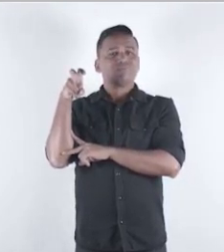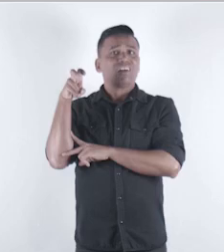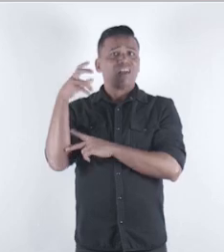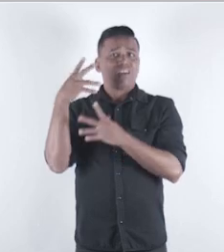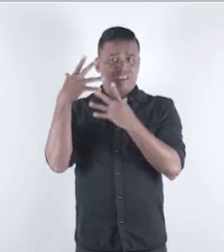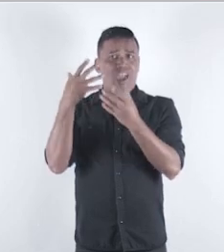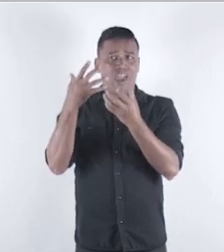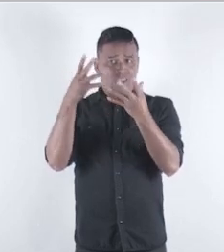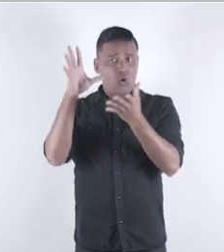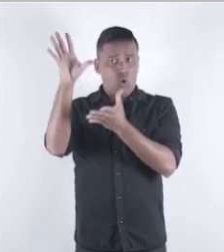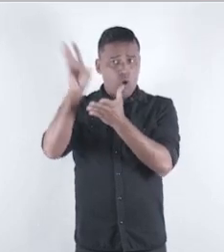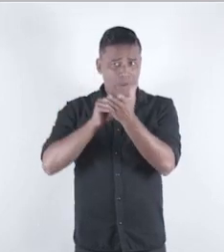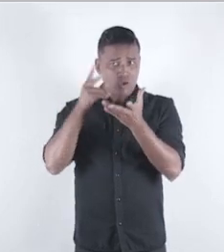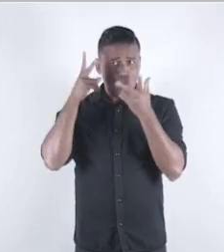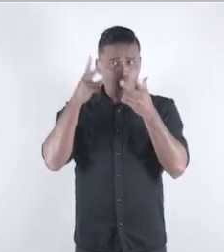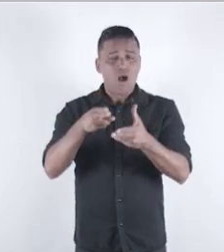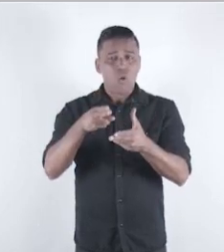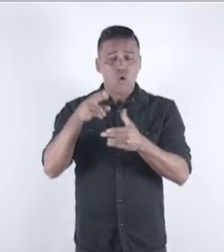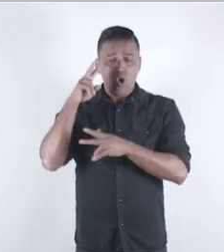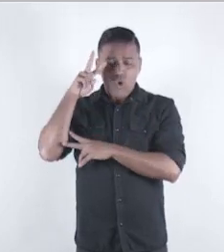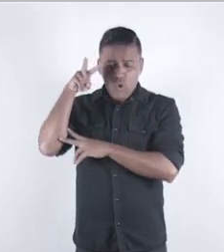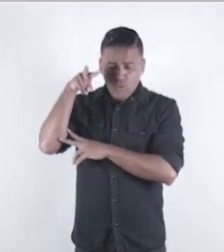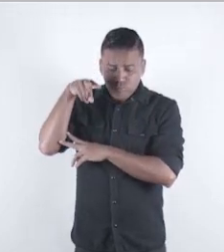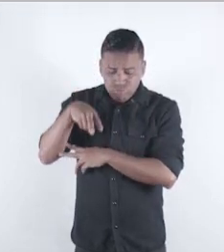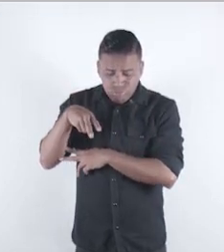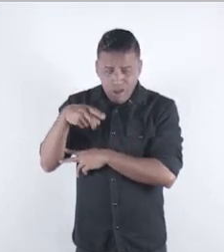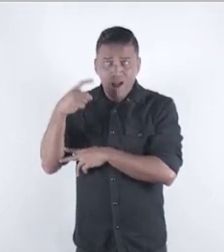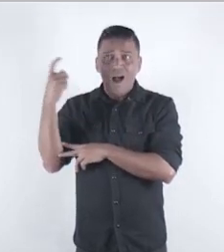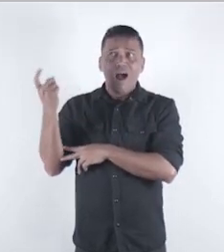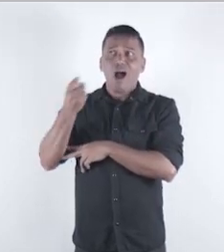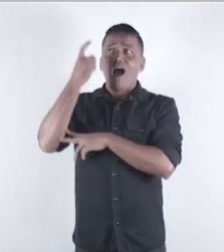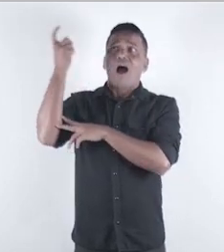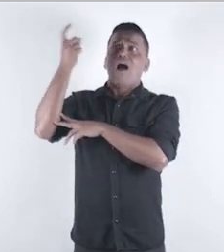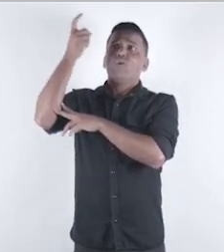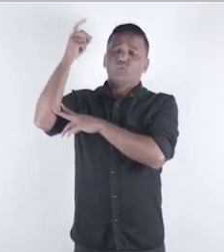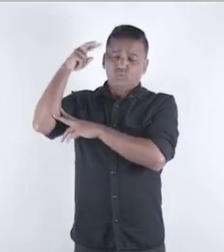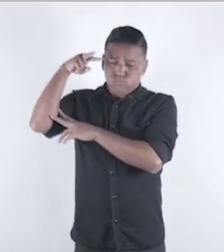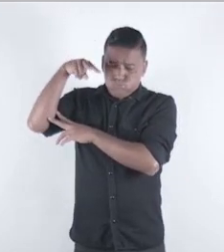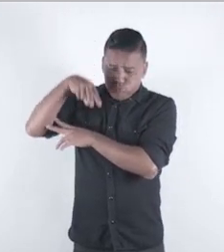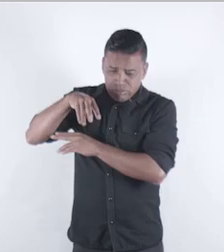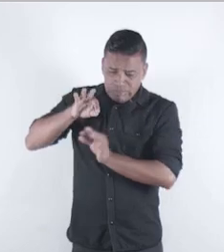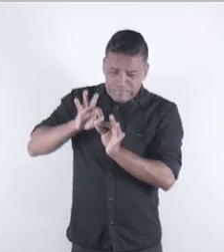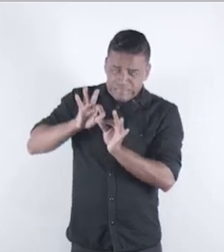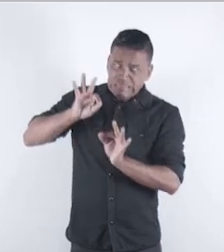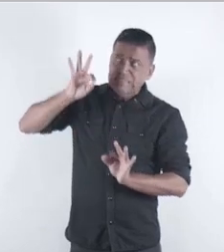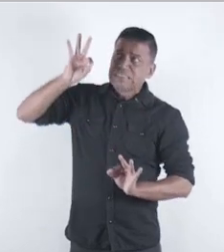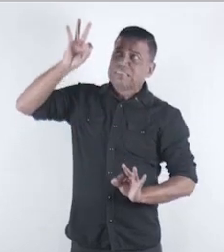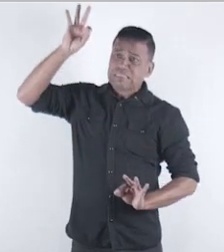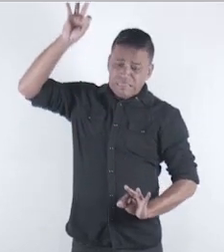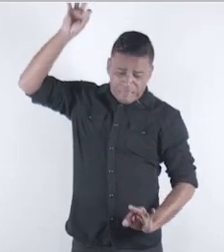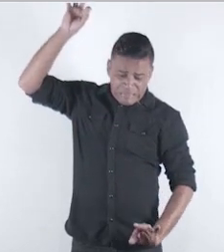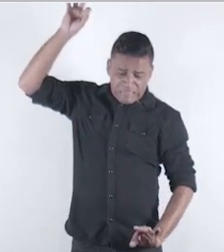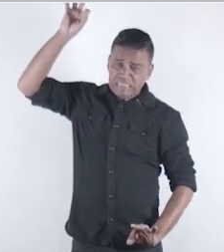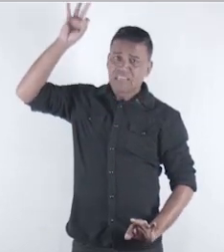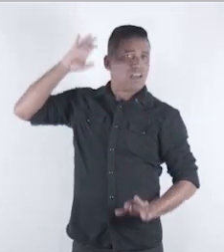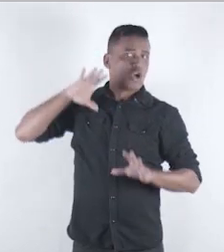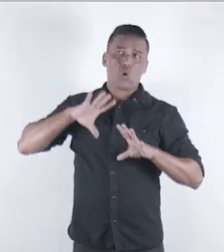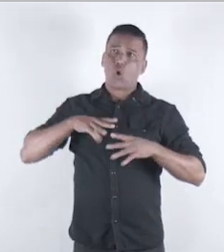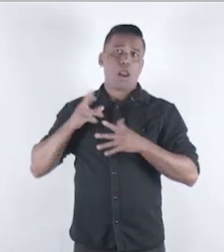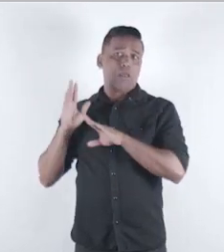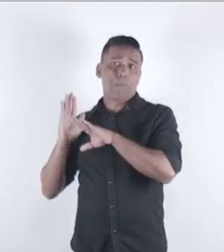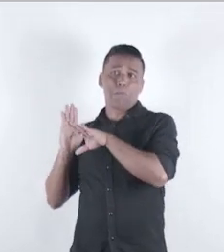como ela. Olhou para baixo, medindo a altura até o chão e pensou que não tinha